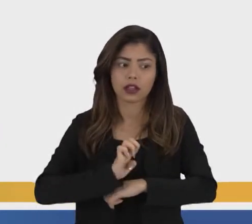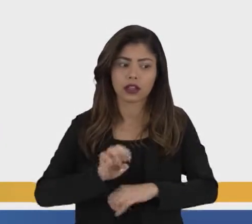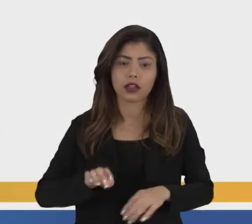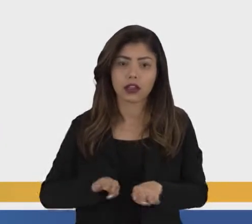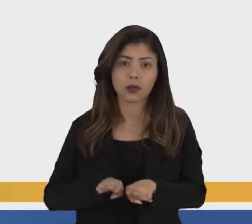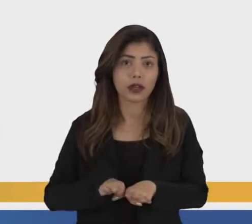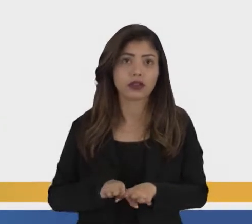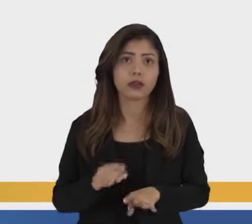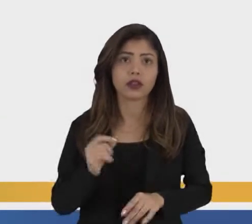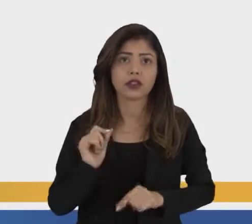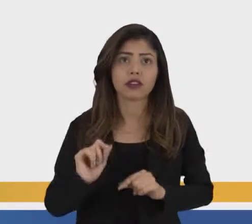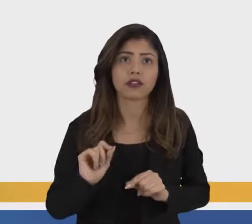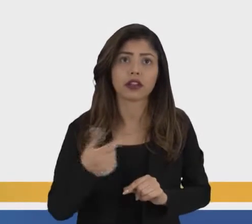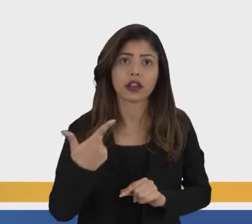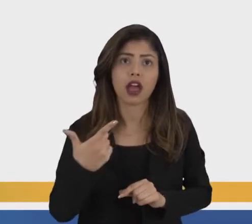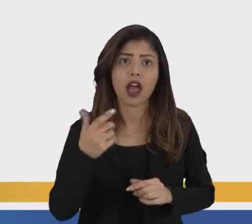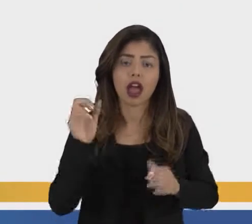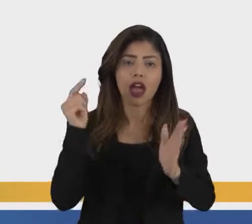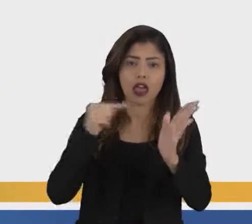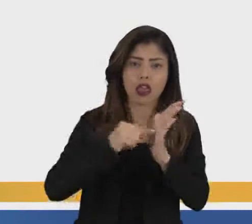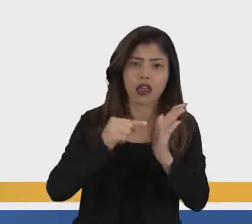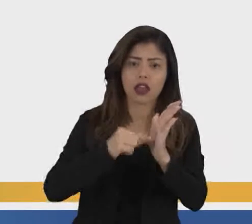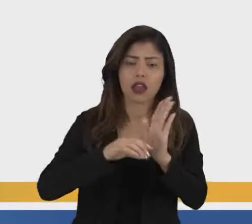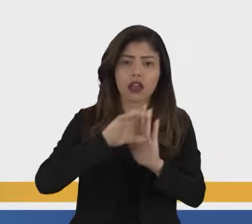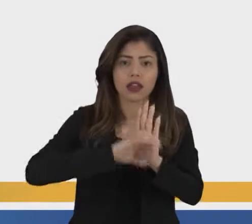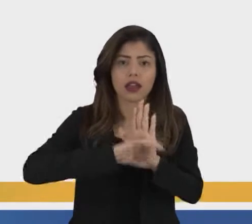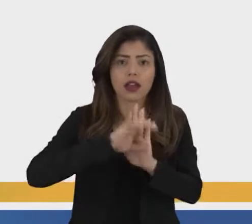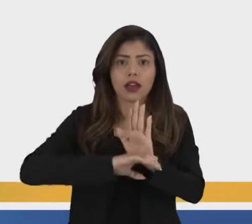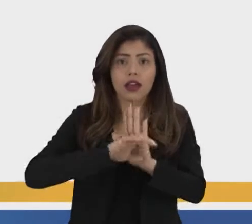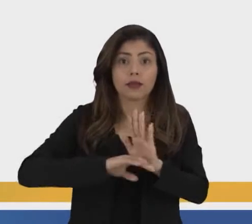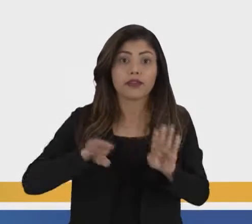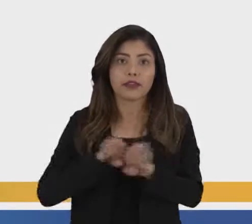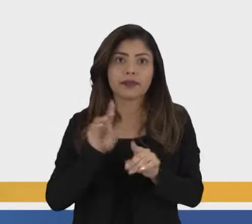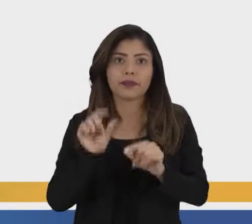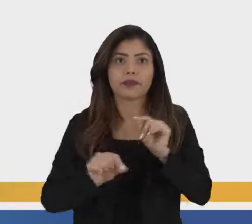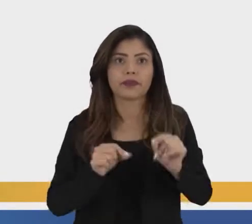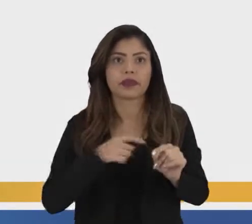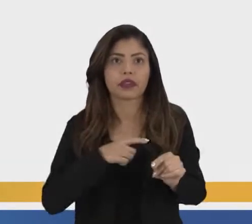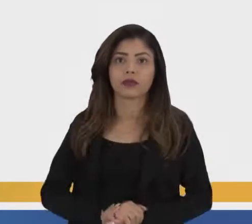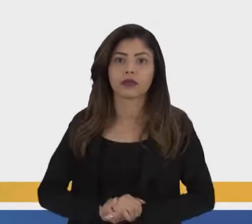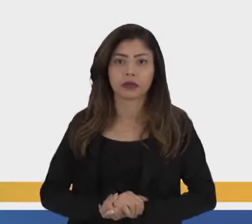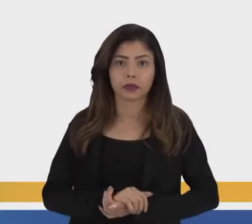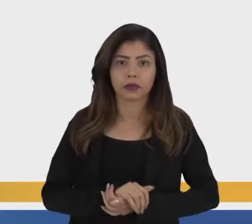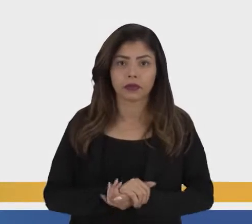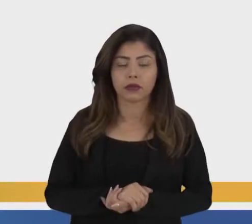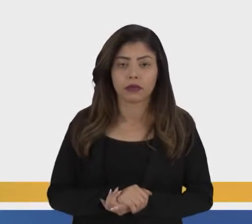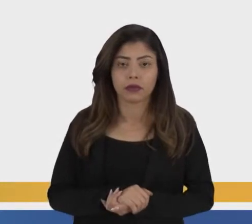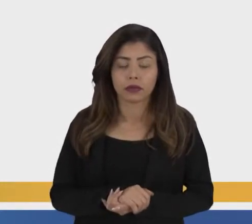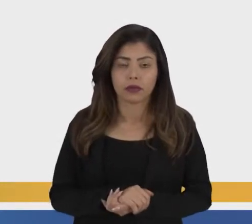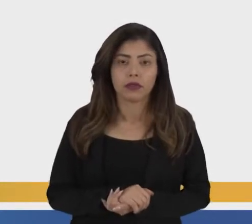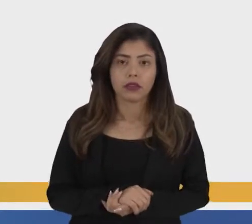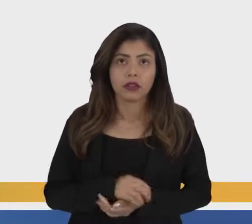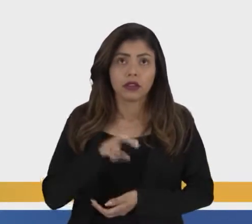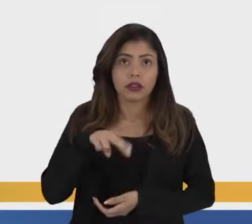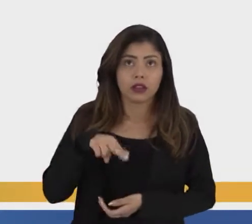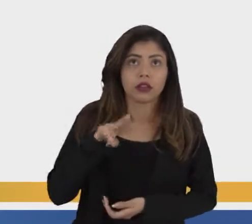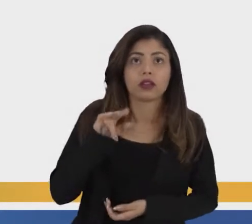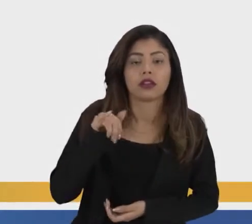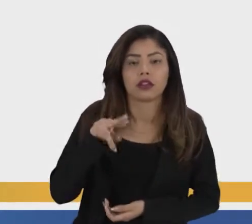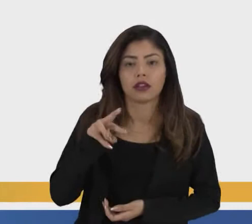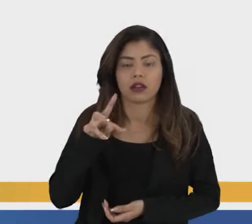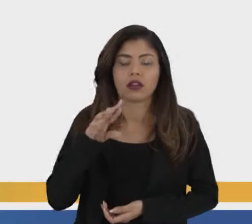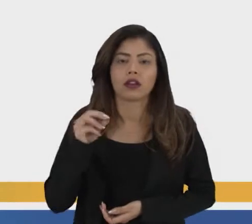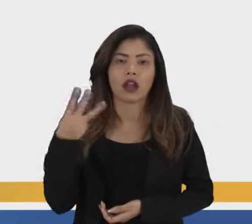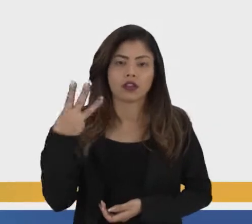é o princípio, essa é a definição da primeira lei de Newton, portanto, da inércia. Newton formulou